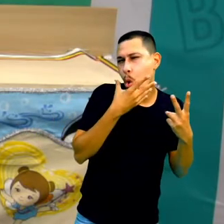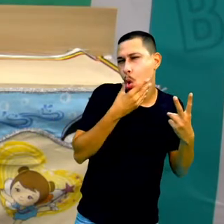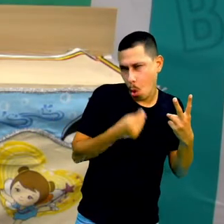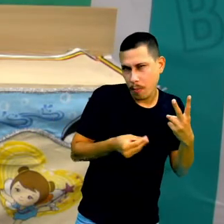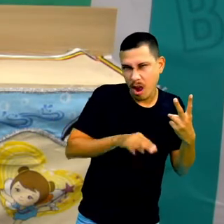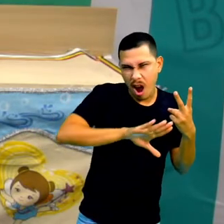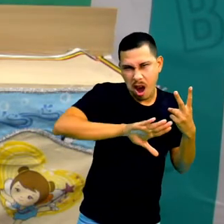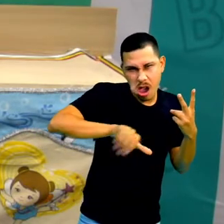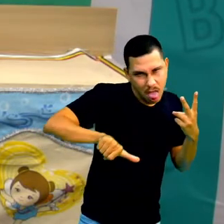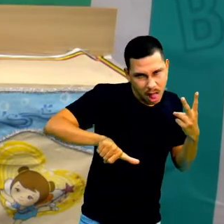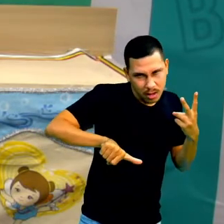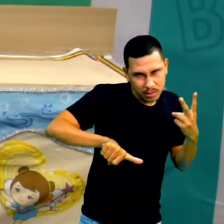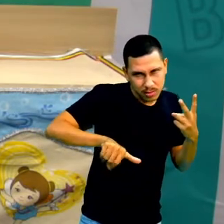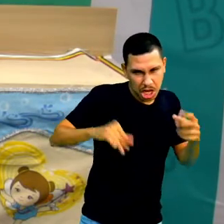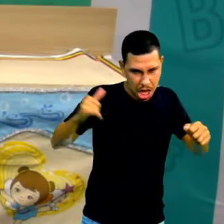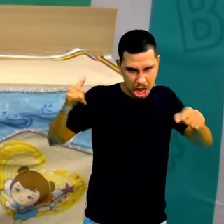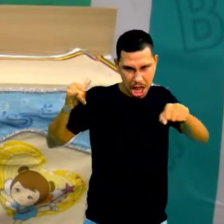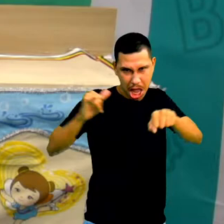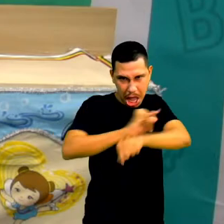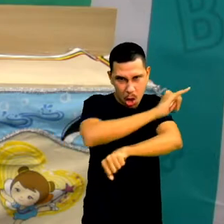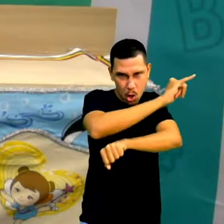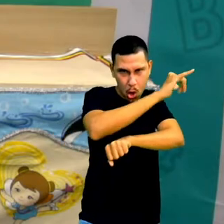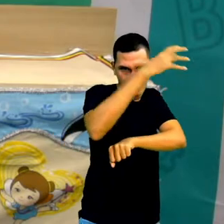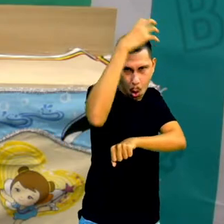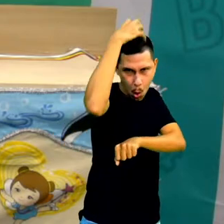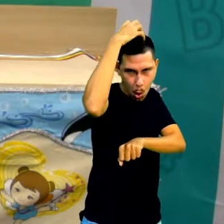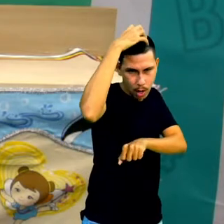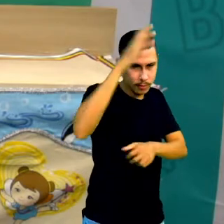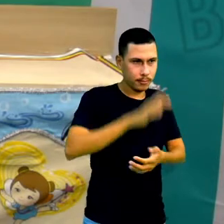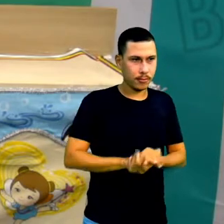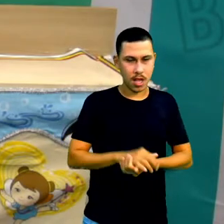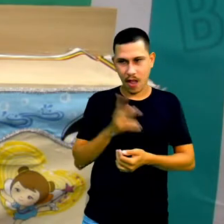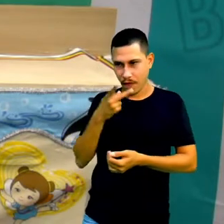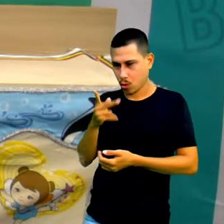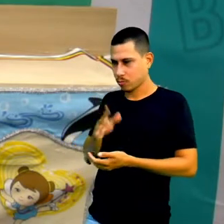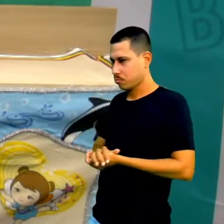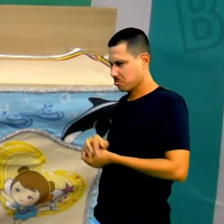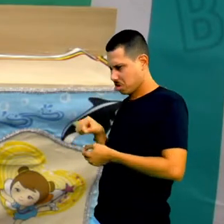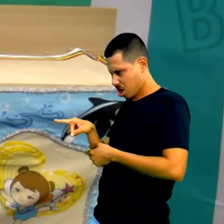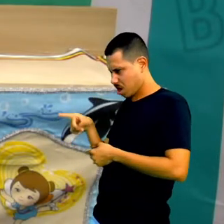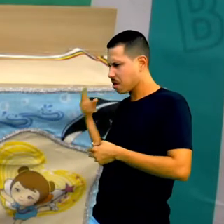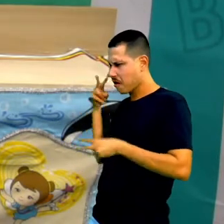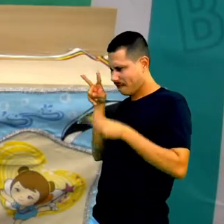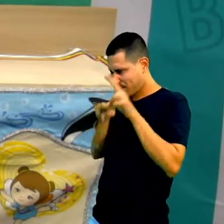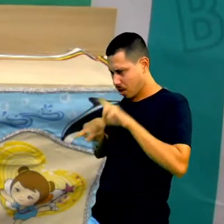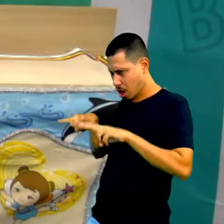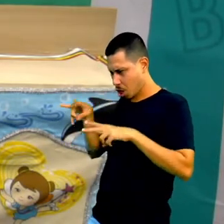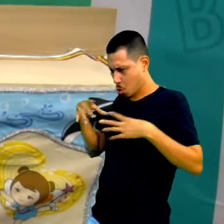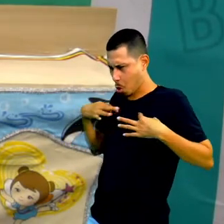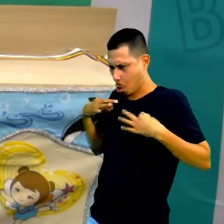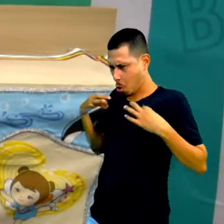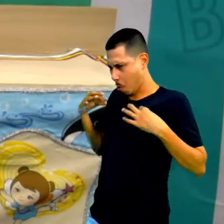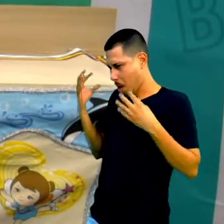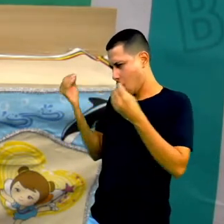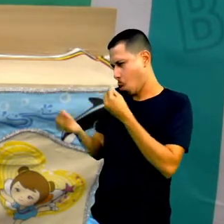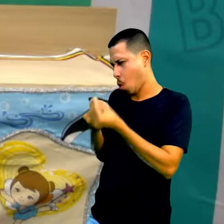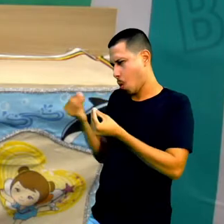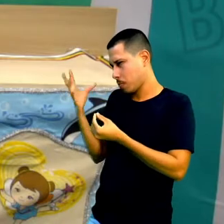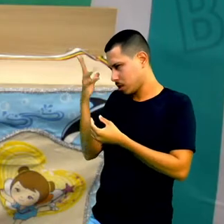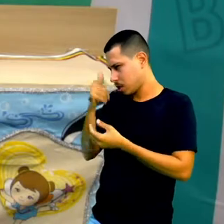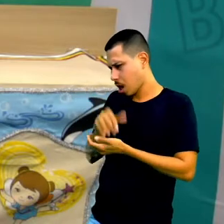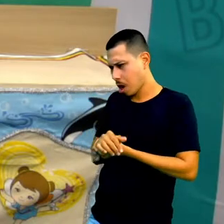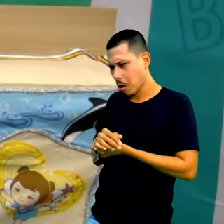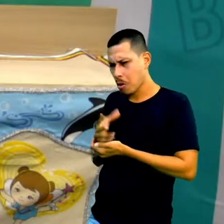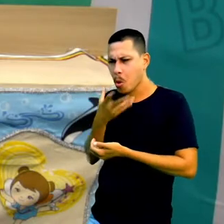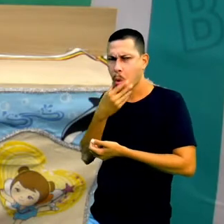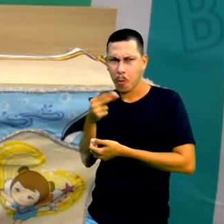charlatão, enganador. Você está vendo como tá linda a roupa? E o ministro olhou e não viu